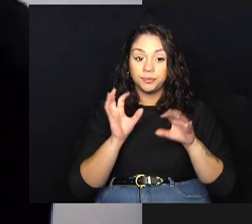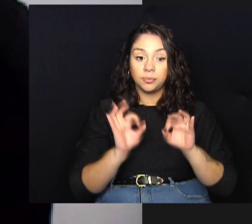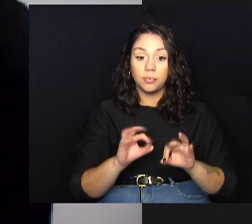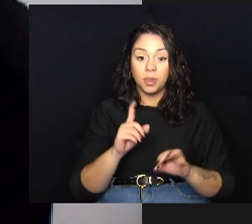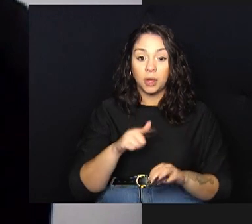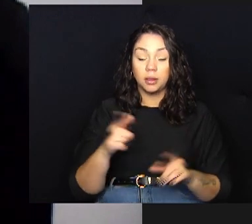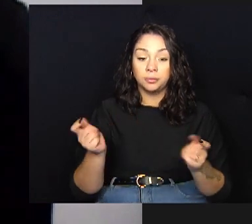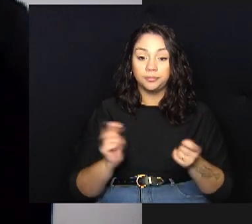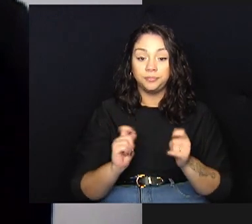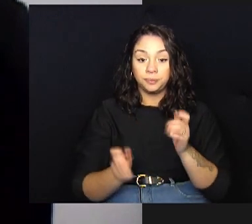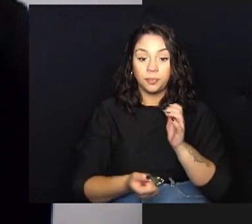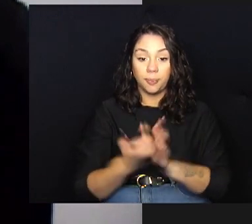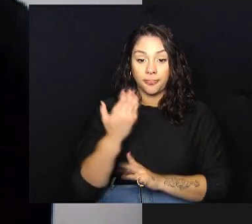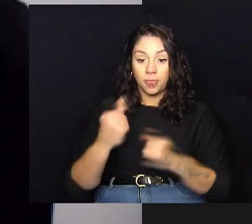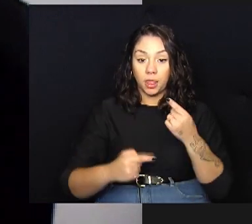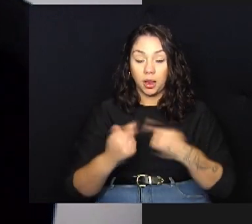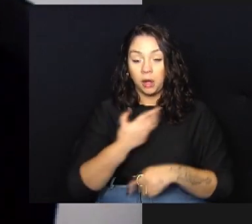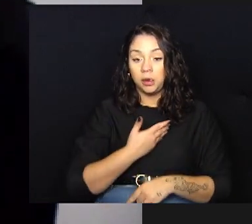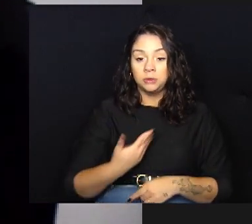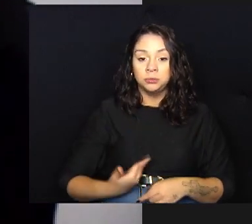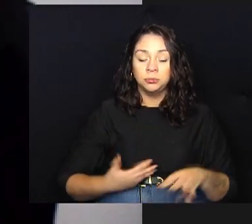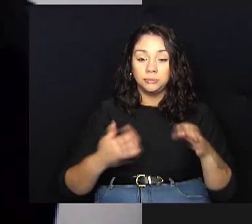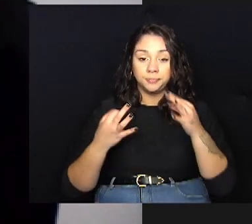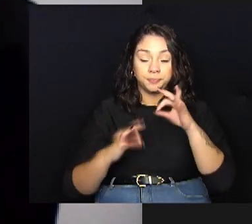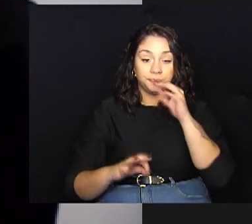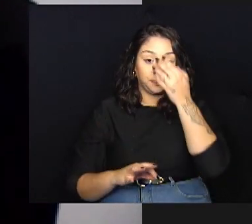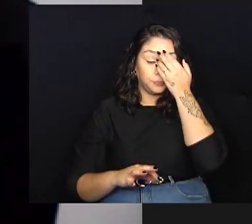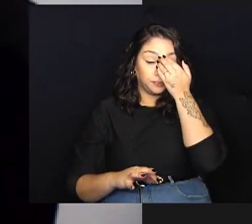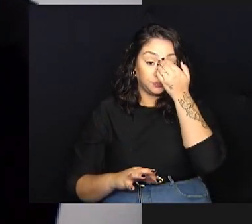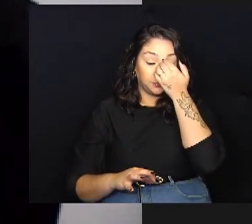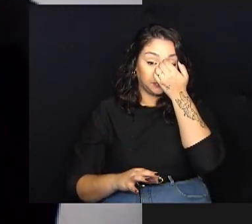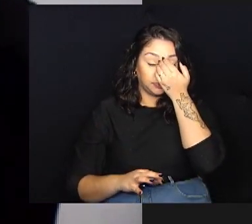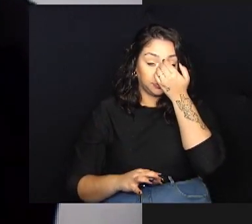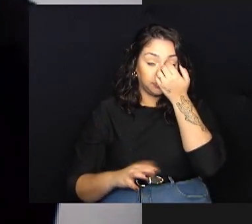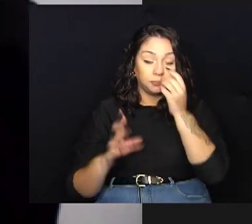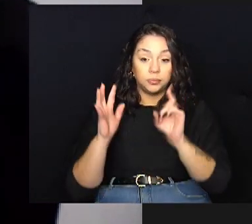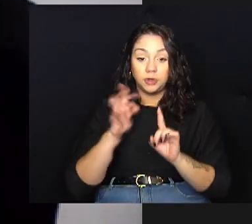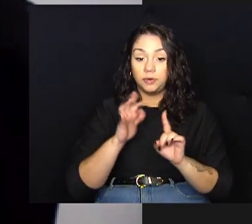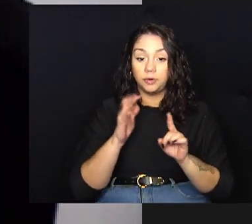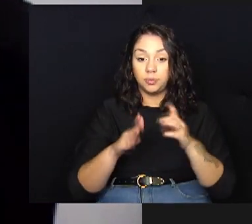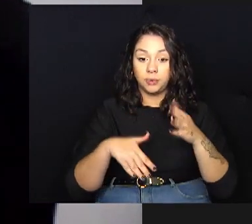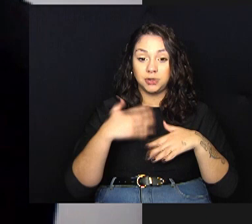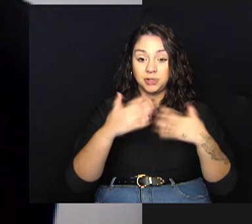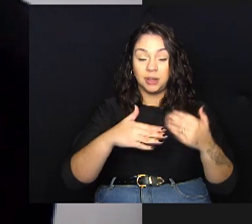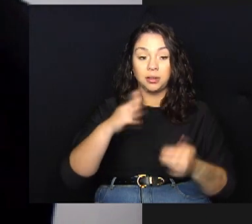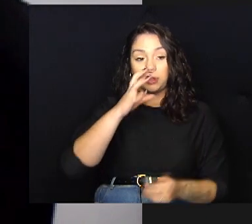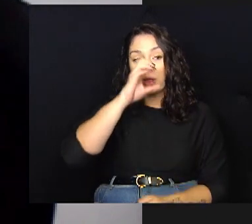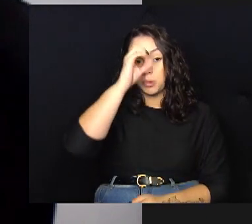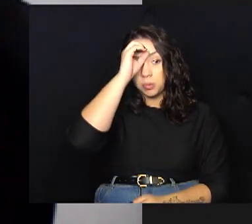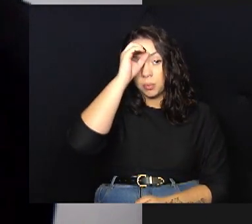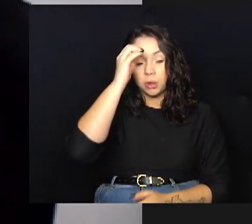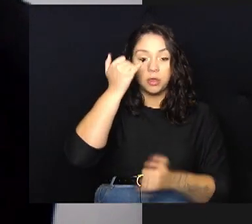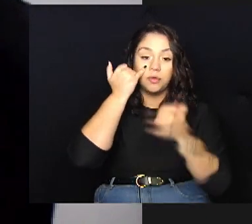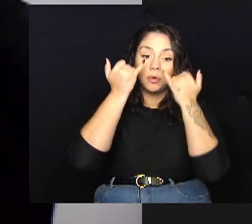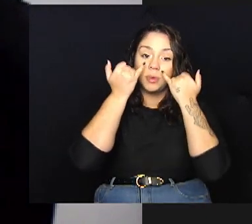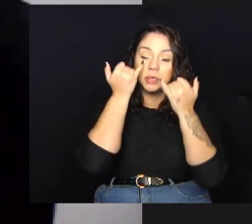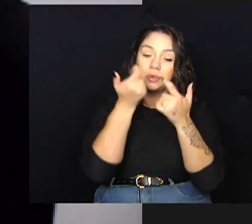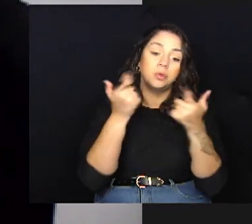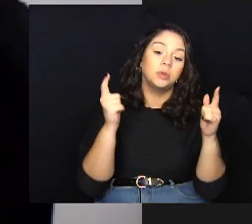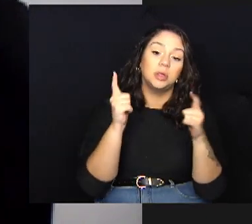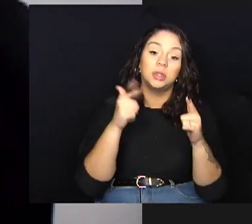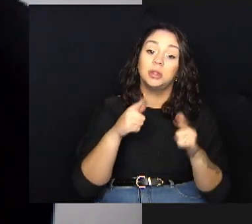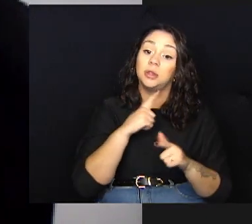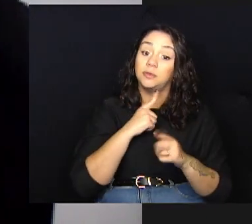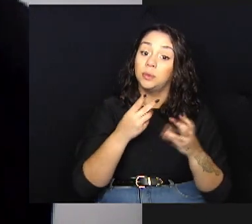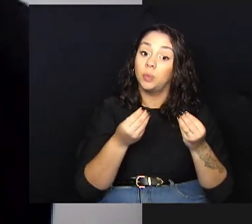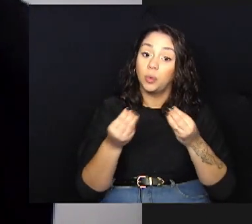fazer políticas públicas coerentes então reflete processos como desinformação né Foi muito grande